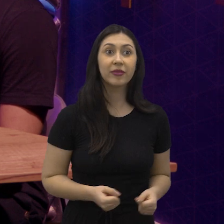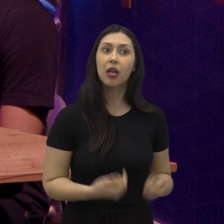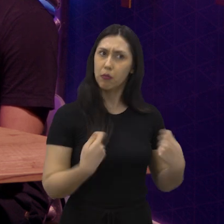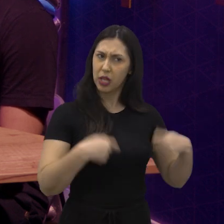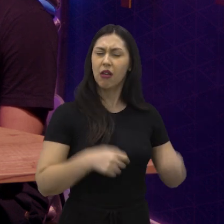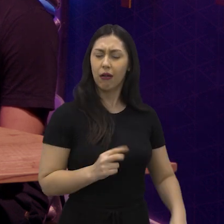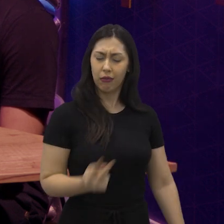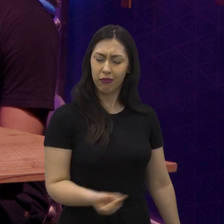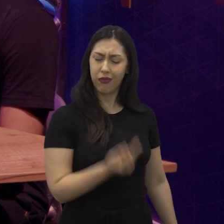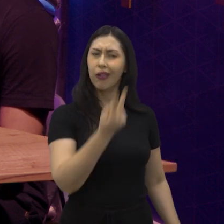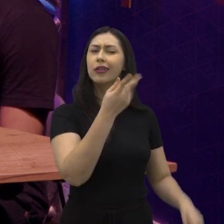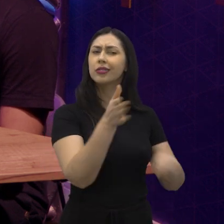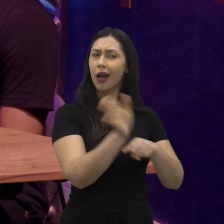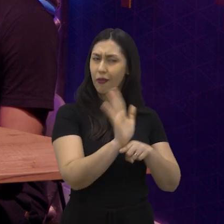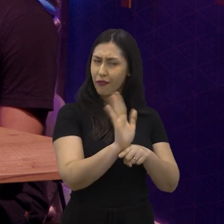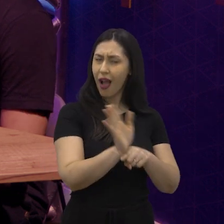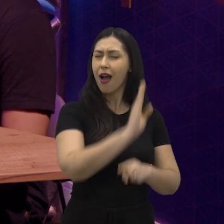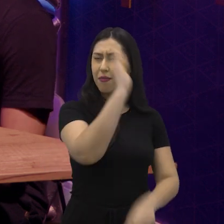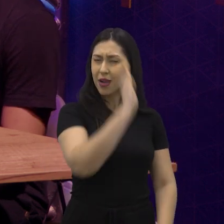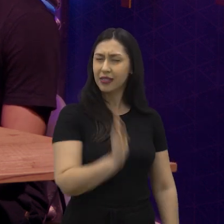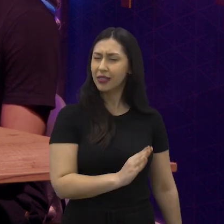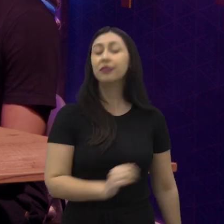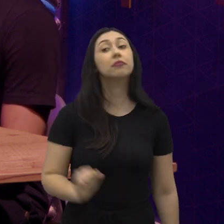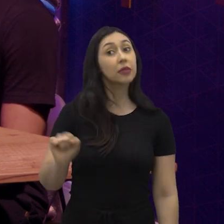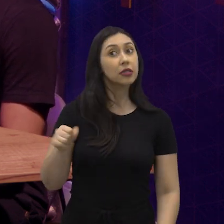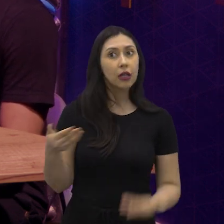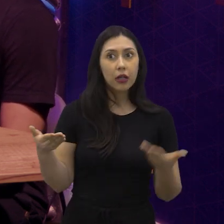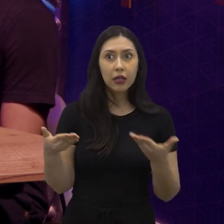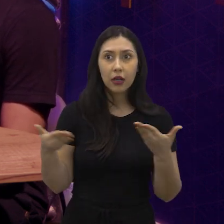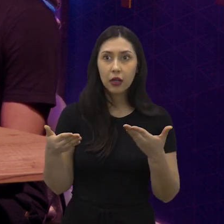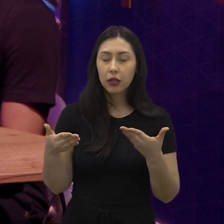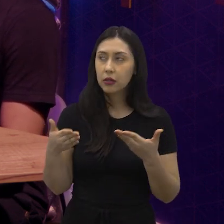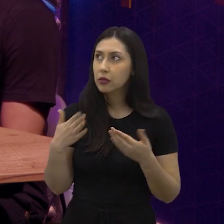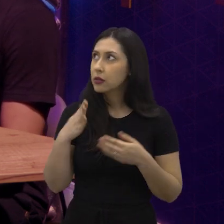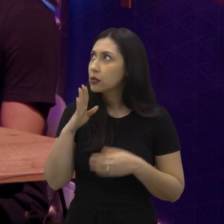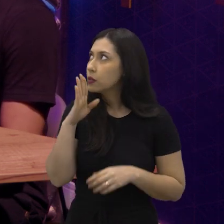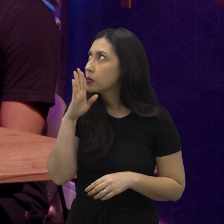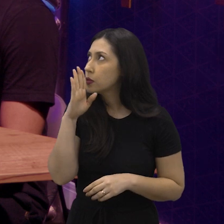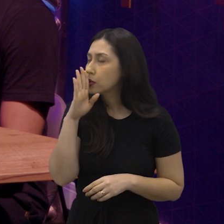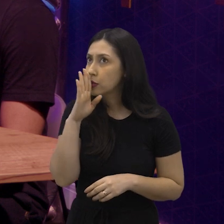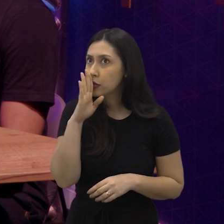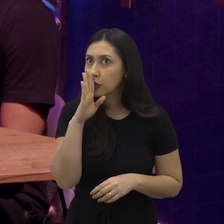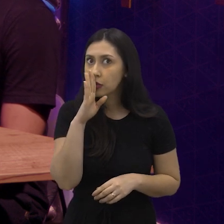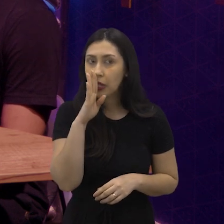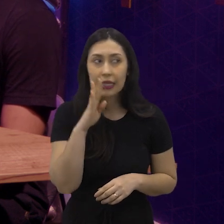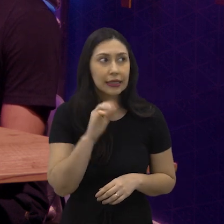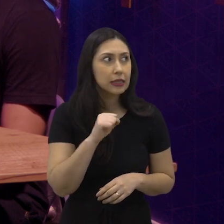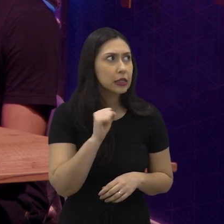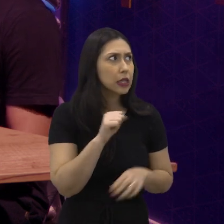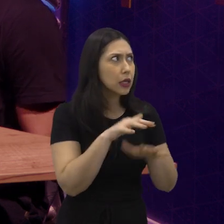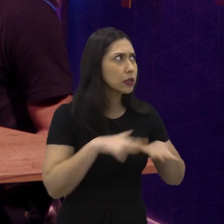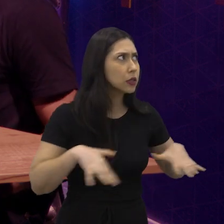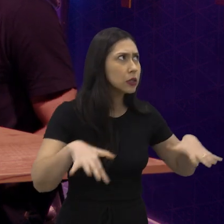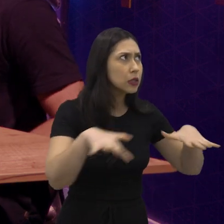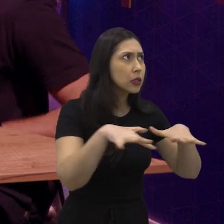gente tem que lá. valorizar mais o cinema de horror e terror brasileiro. Exatamente. E agora ficou um silêncio meio... Um silêncio aqui no